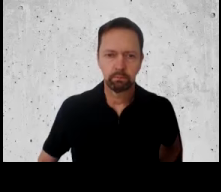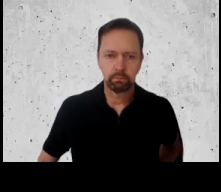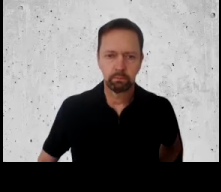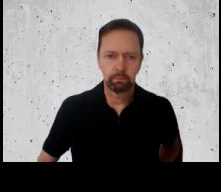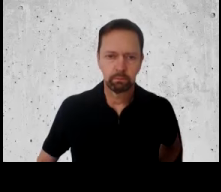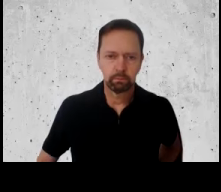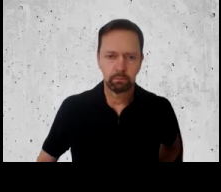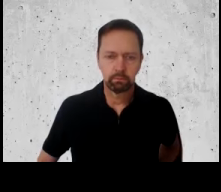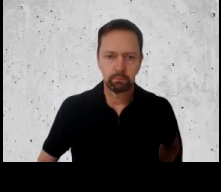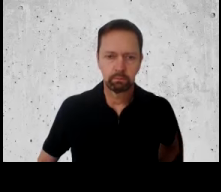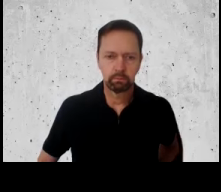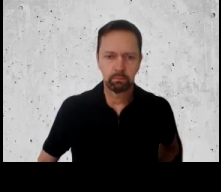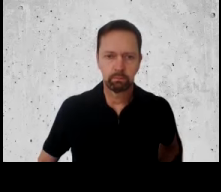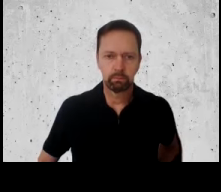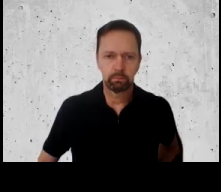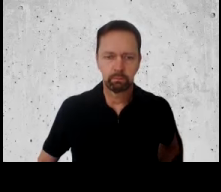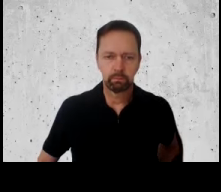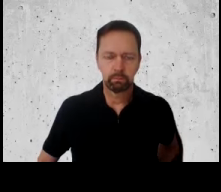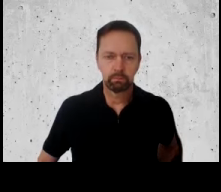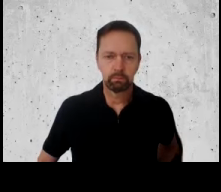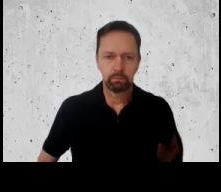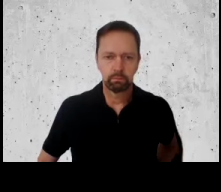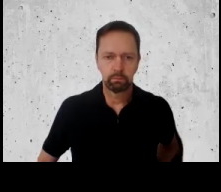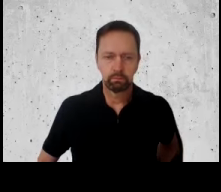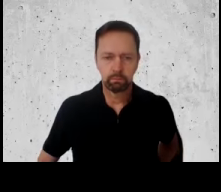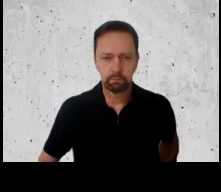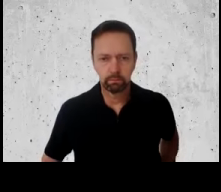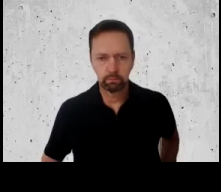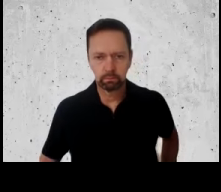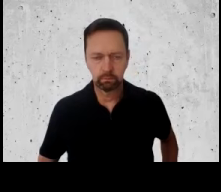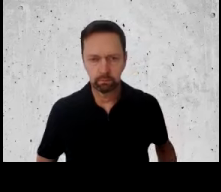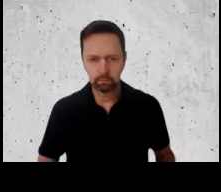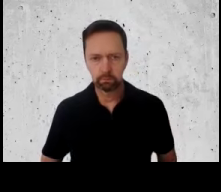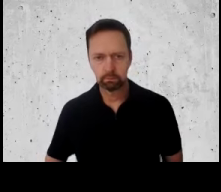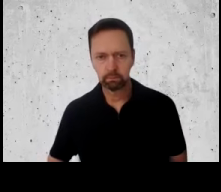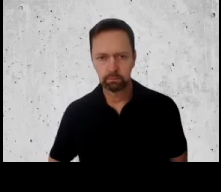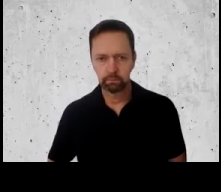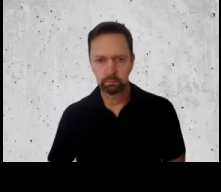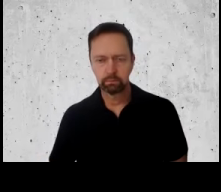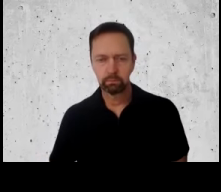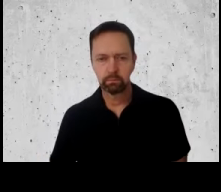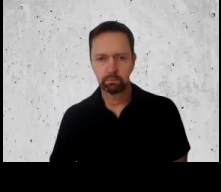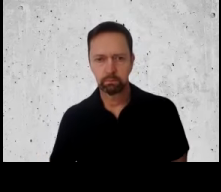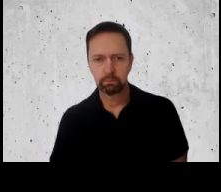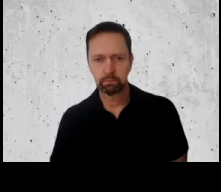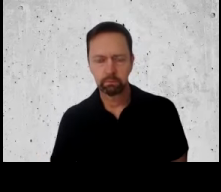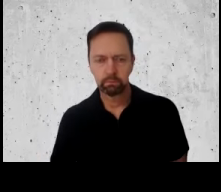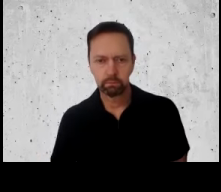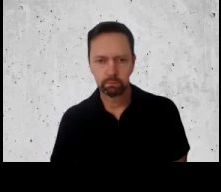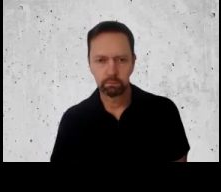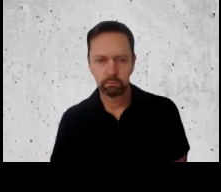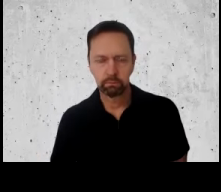já com análise de discursos políticos, alguma coisa nesse sentido, alguma ferramenta